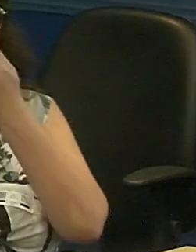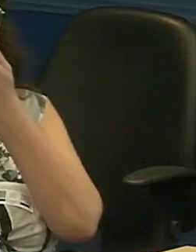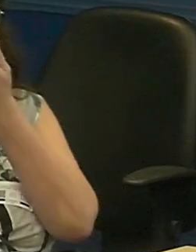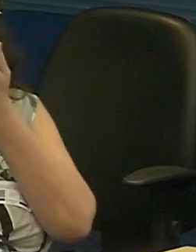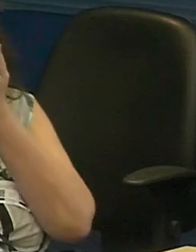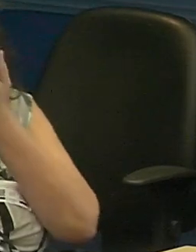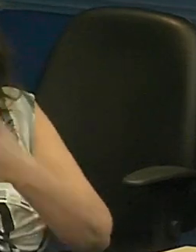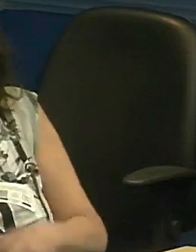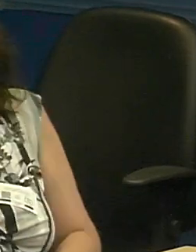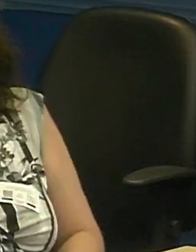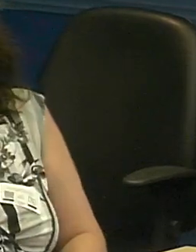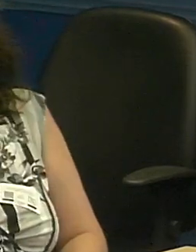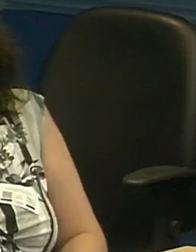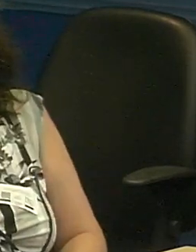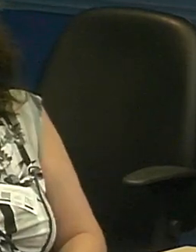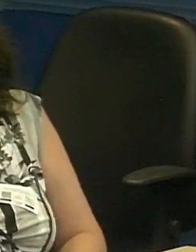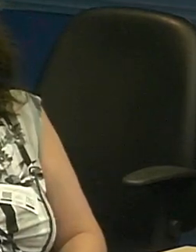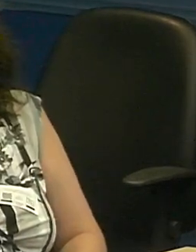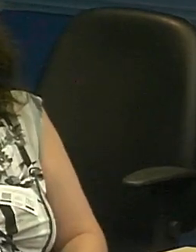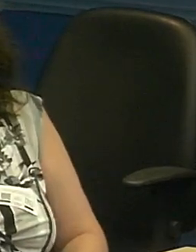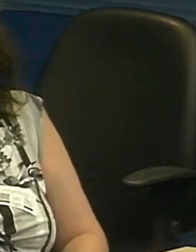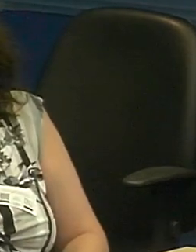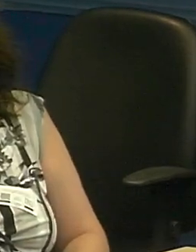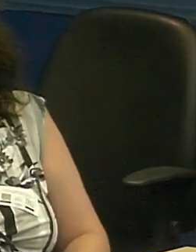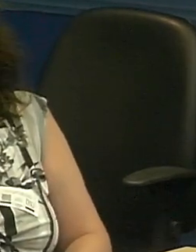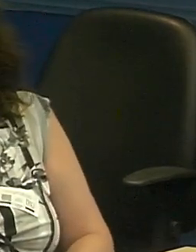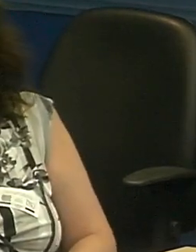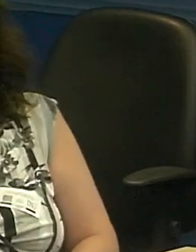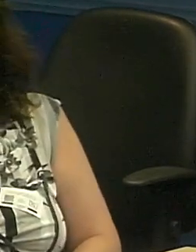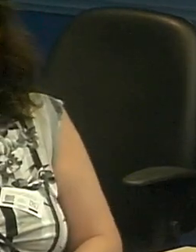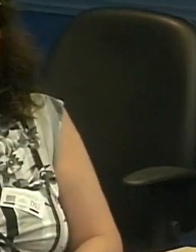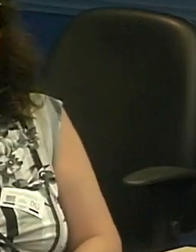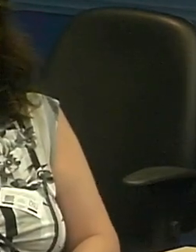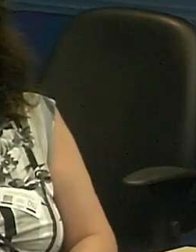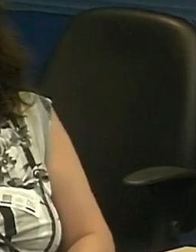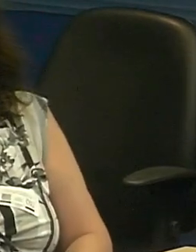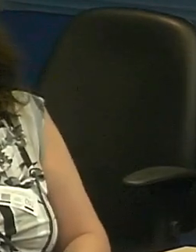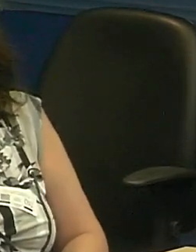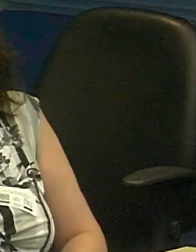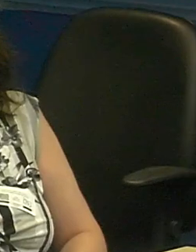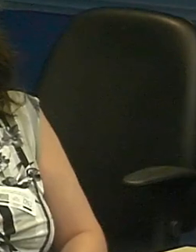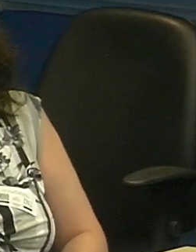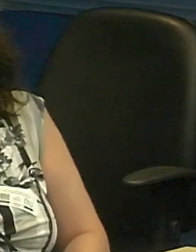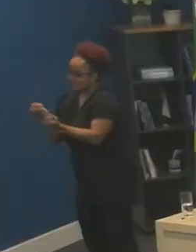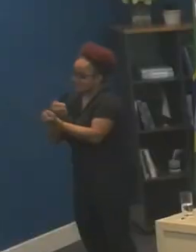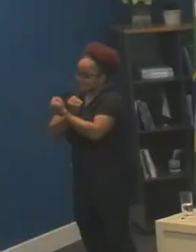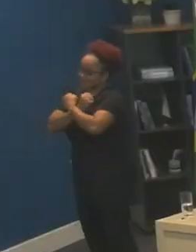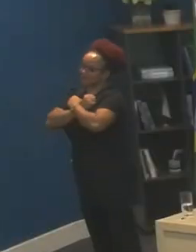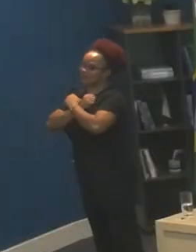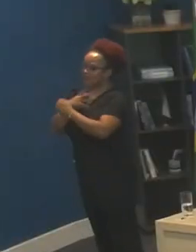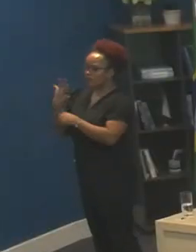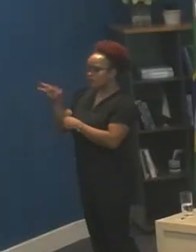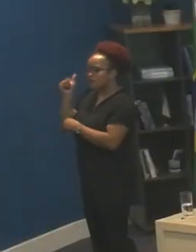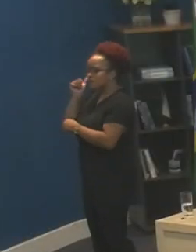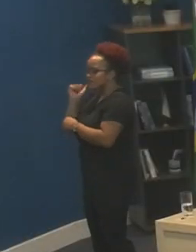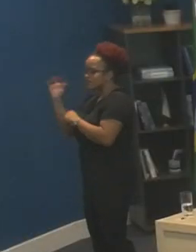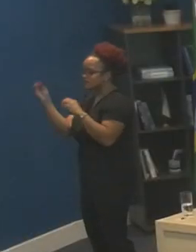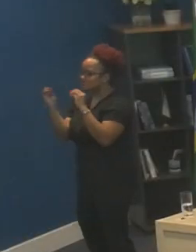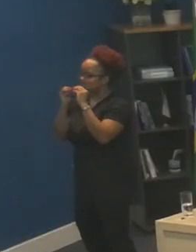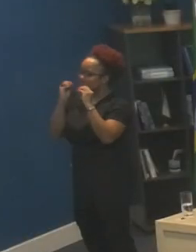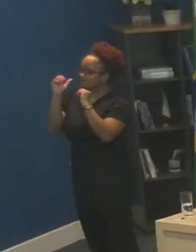jovens, para abraçar seu irmão e beijar sua menina